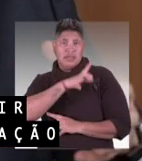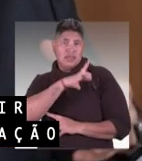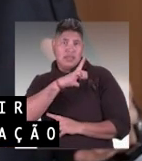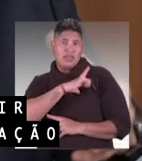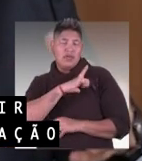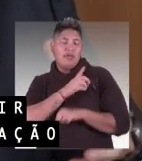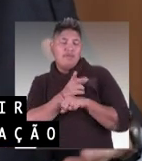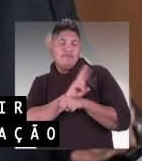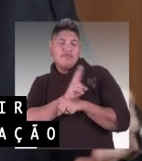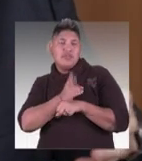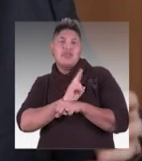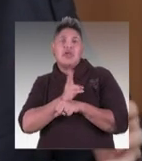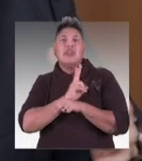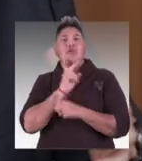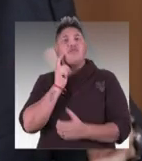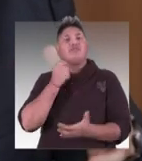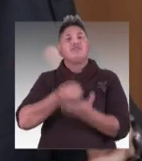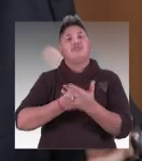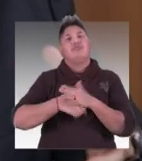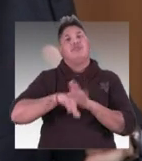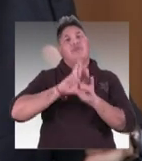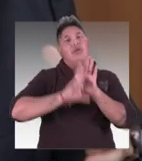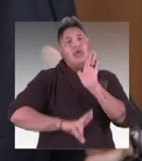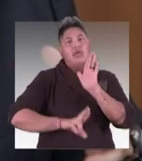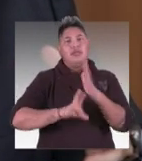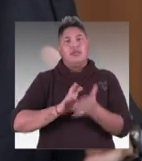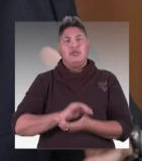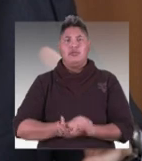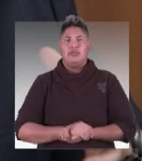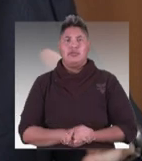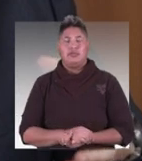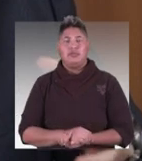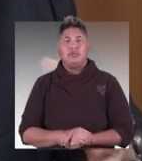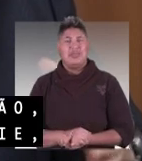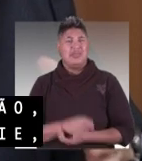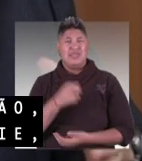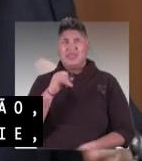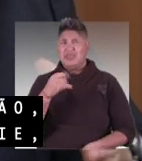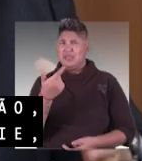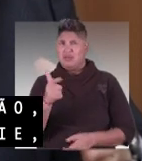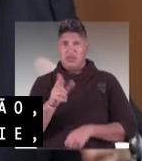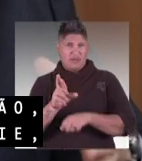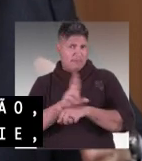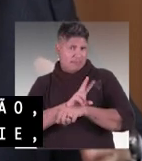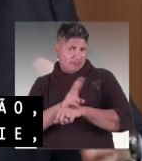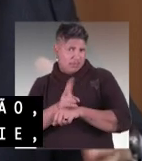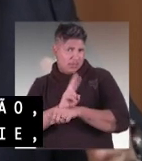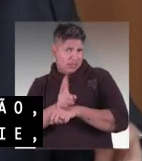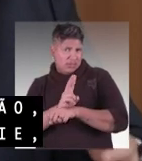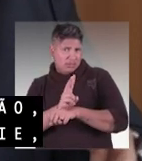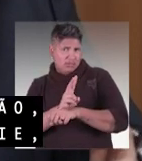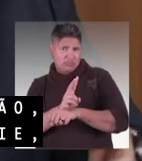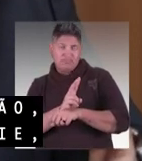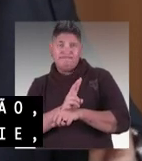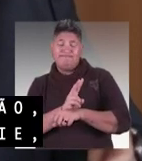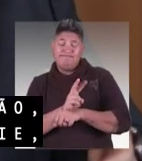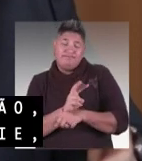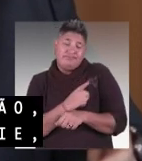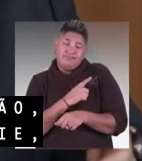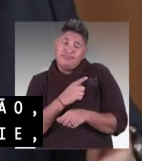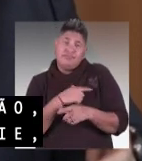uma fiscalização no cumprimento dos direitos. Sem essa fiscalização, nós temos a